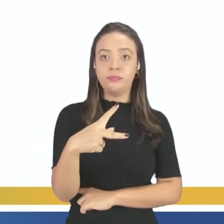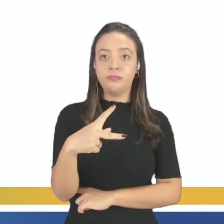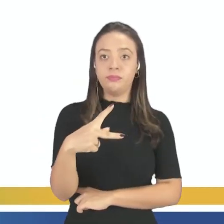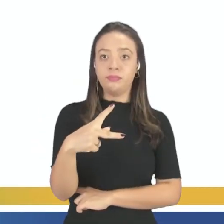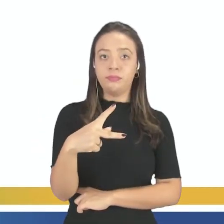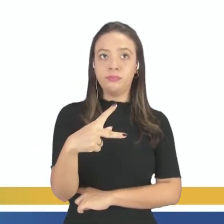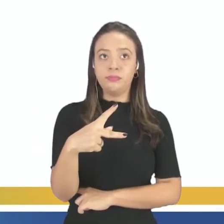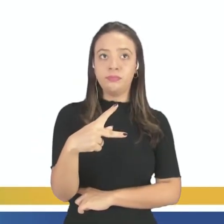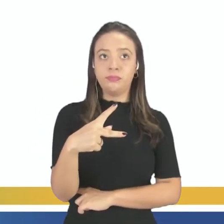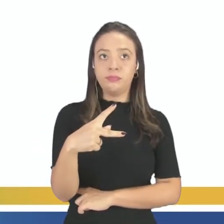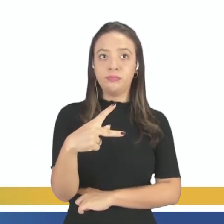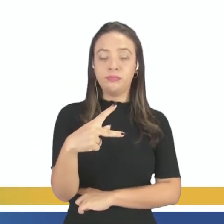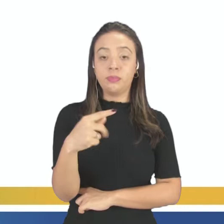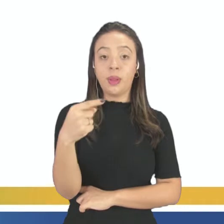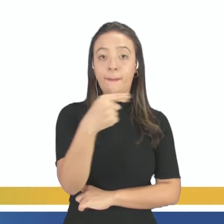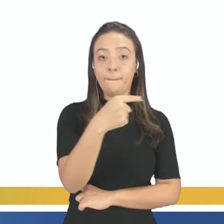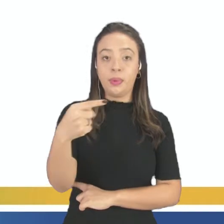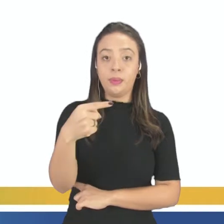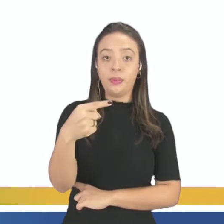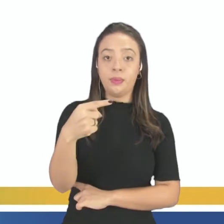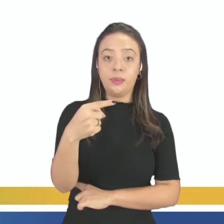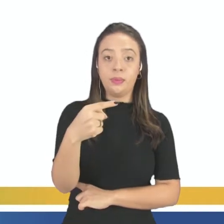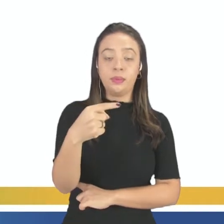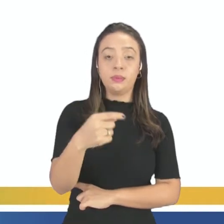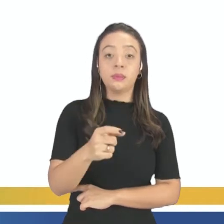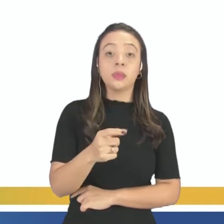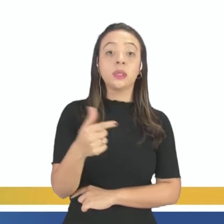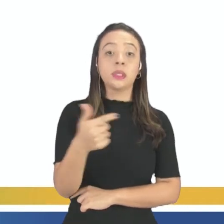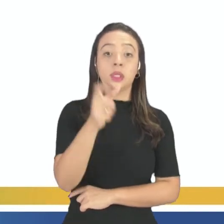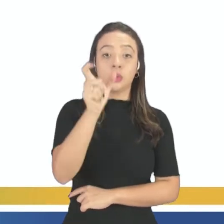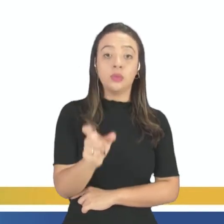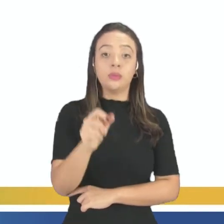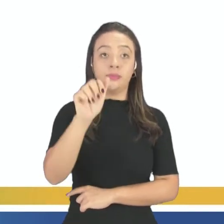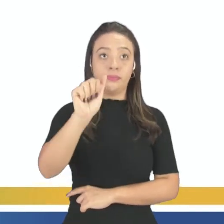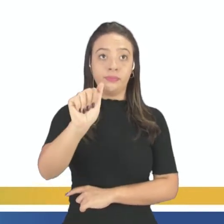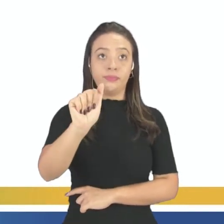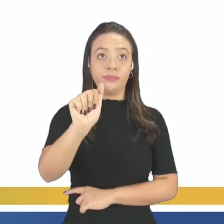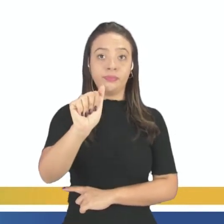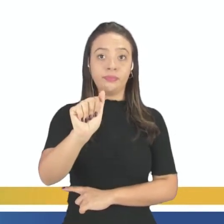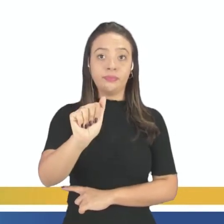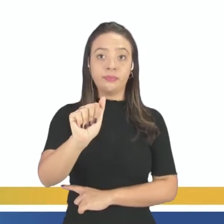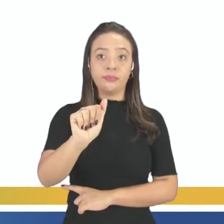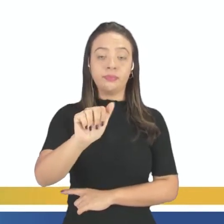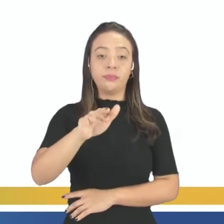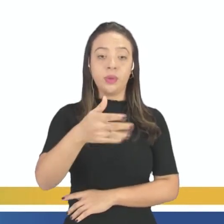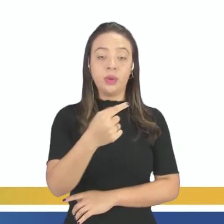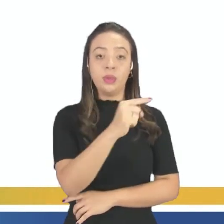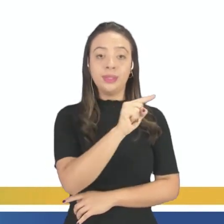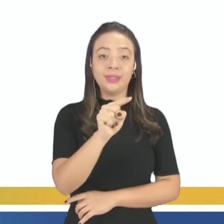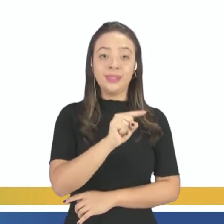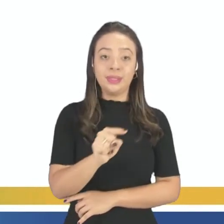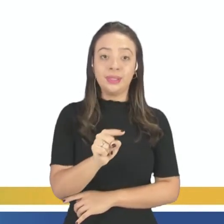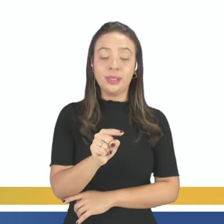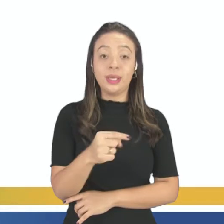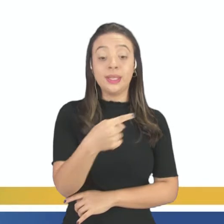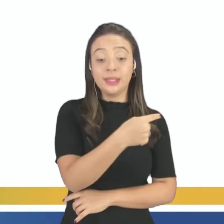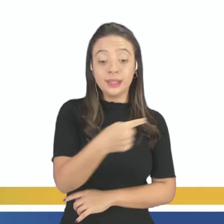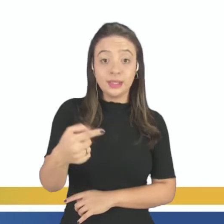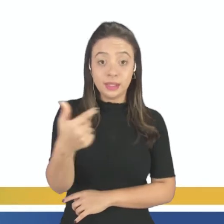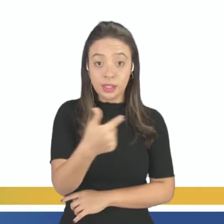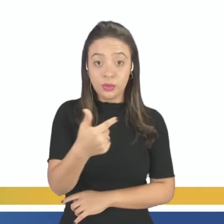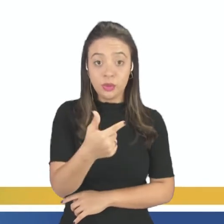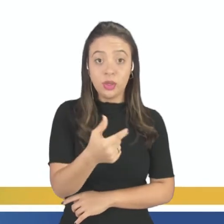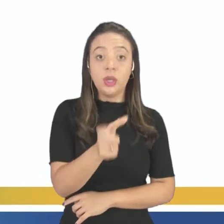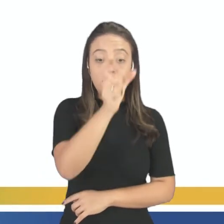Primeira linha, segunda coluna, A. E Z está no endereço de segunda linha, primeira